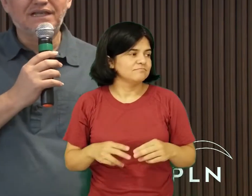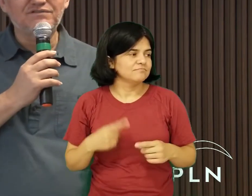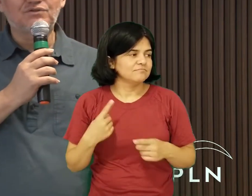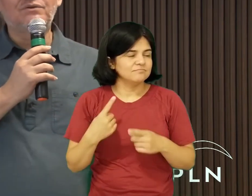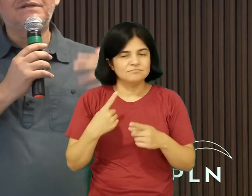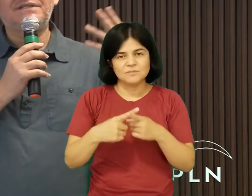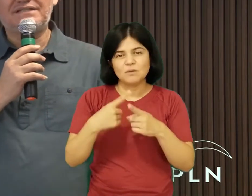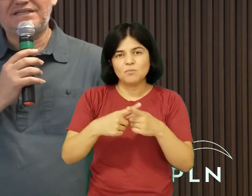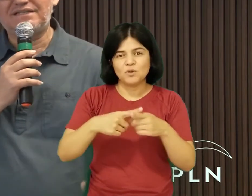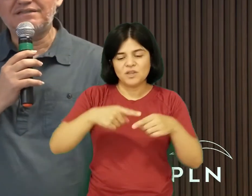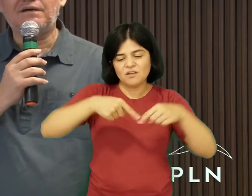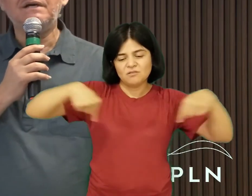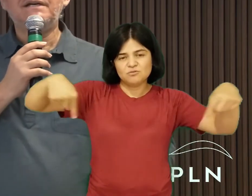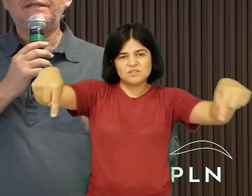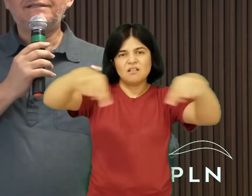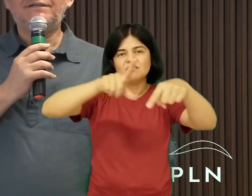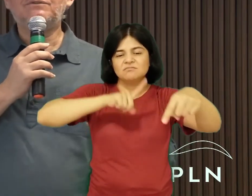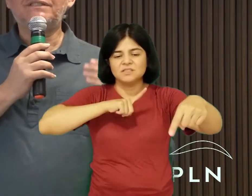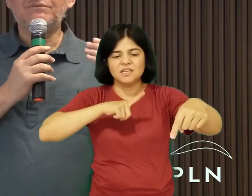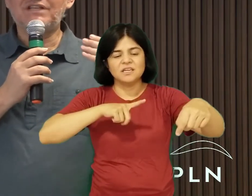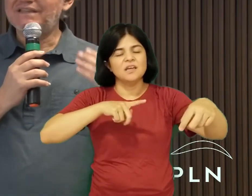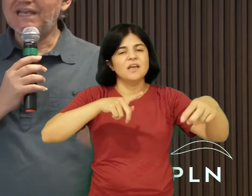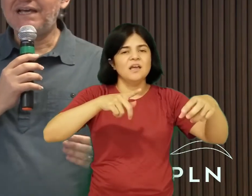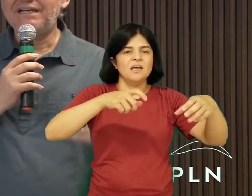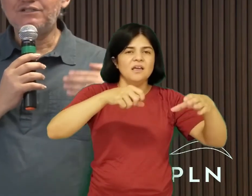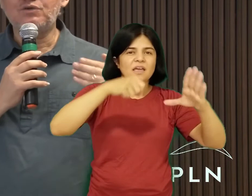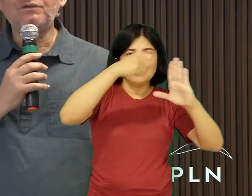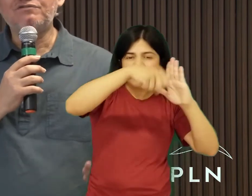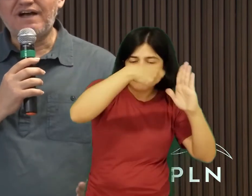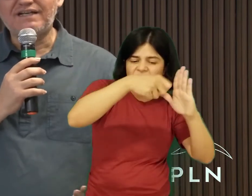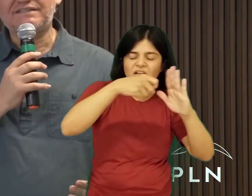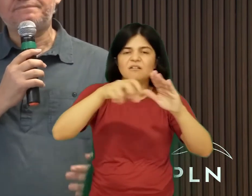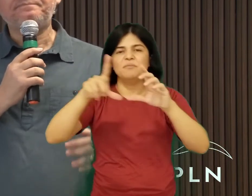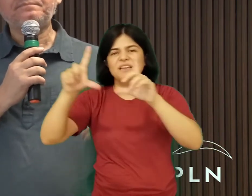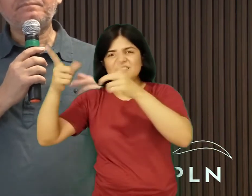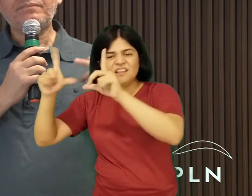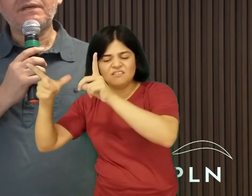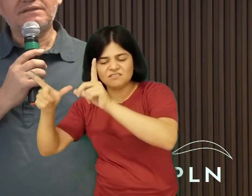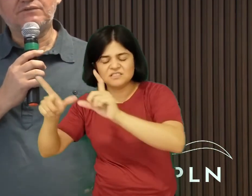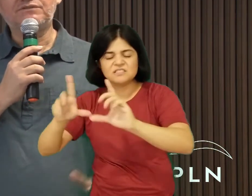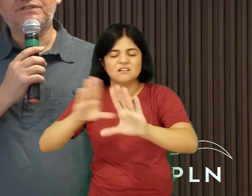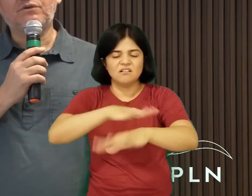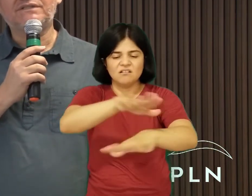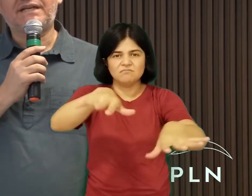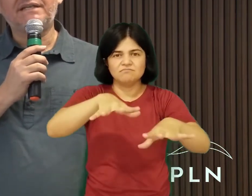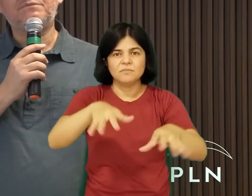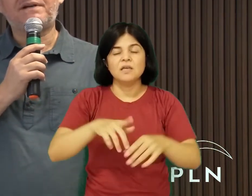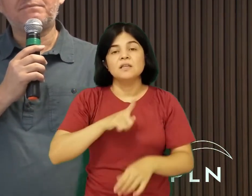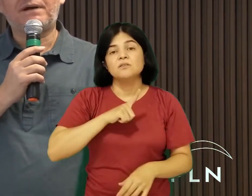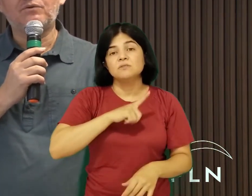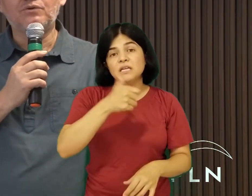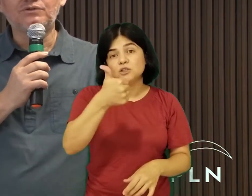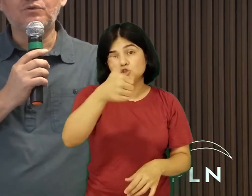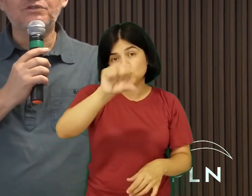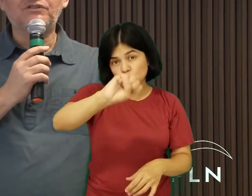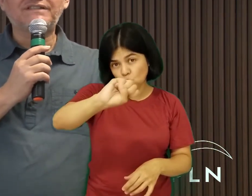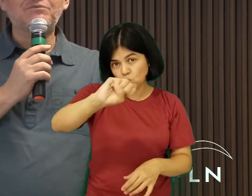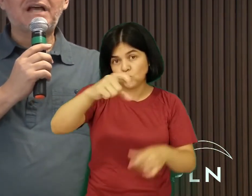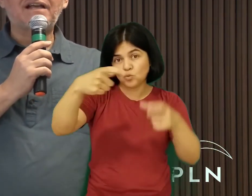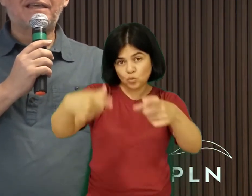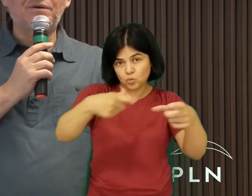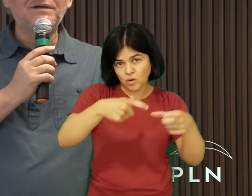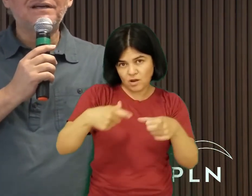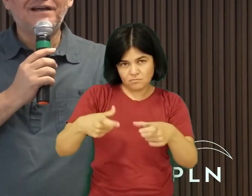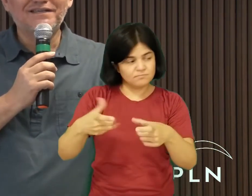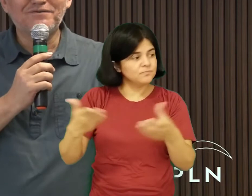telões, televisores, etc. e tal. Então nós temos até lá 18 vagas. Então, se você gostaria de participar conosco, hoje nós já temos